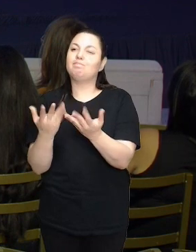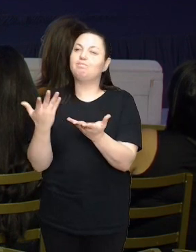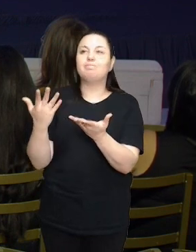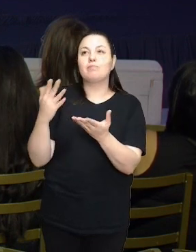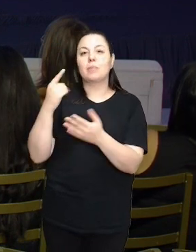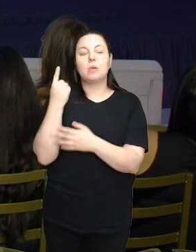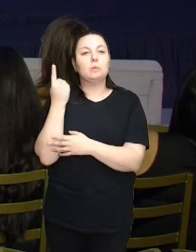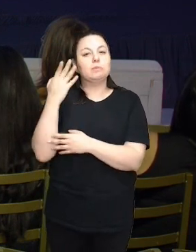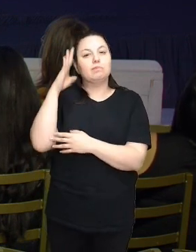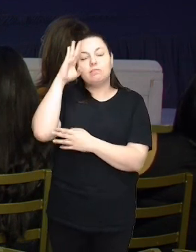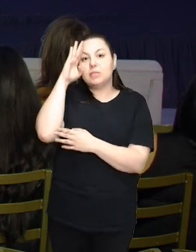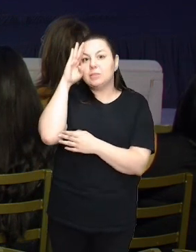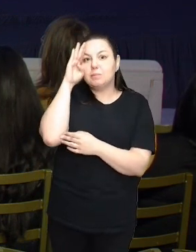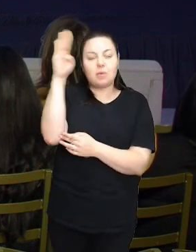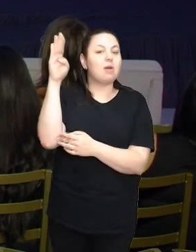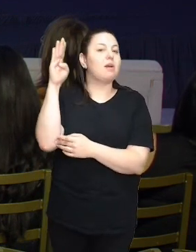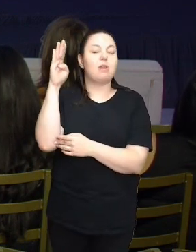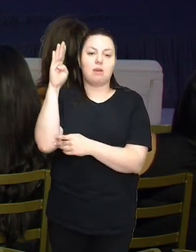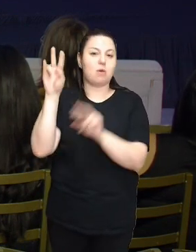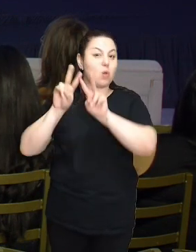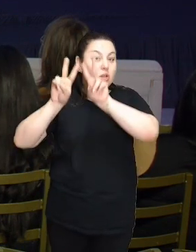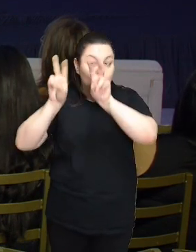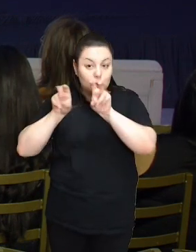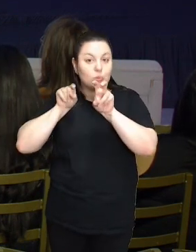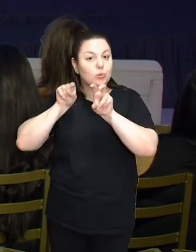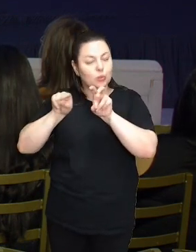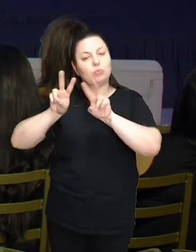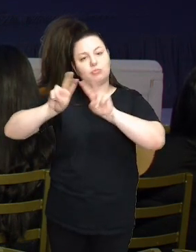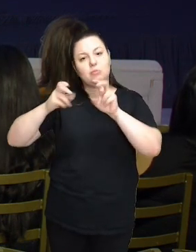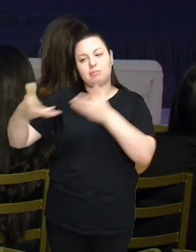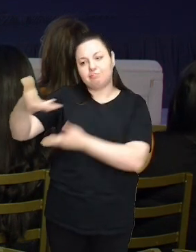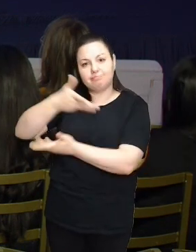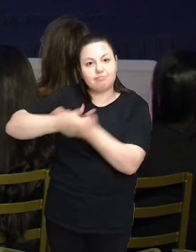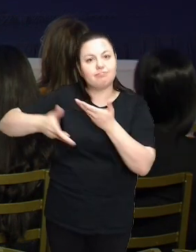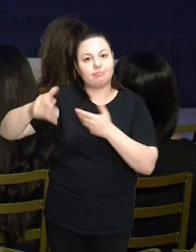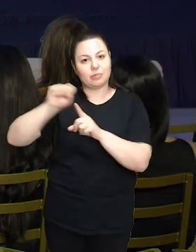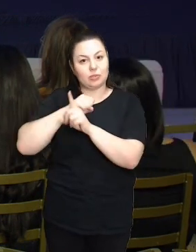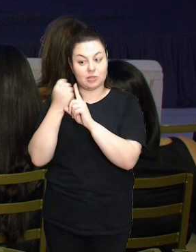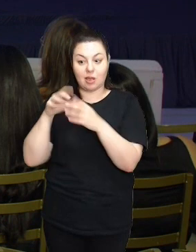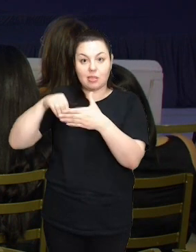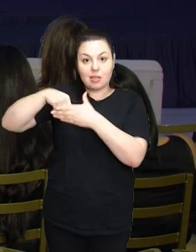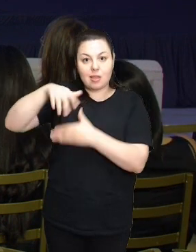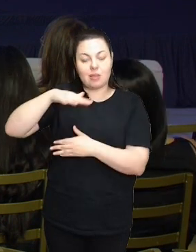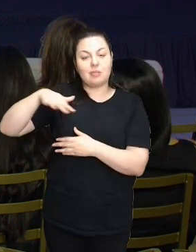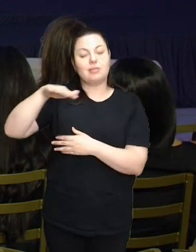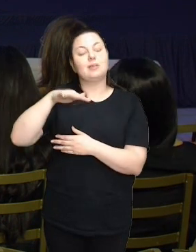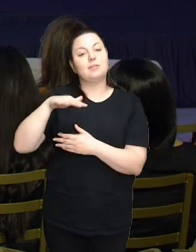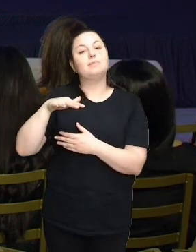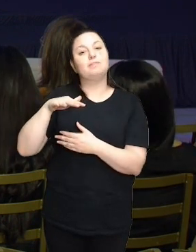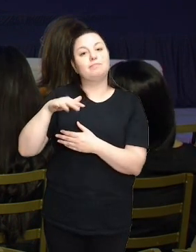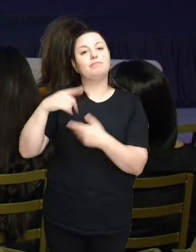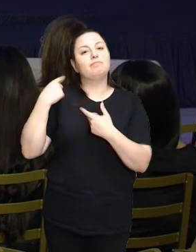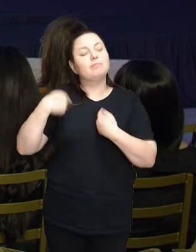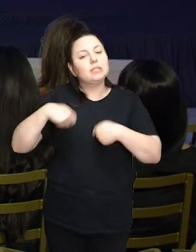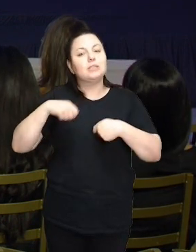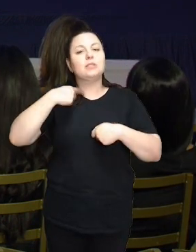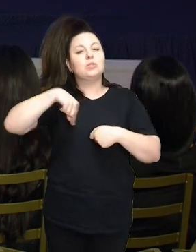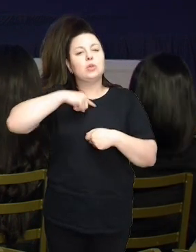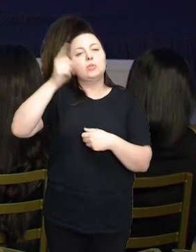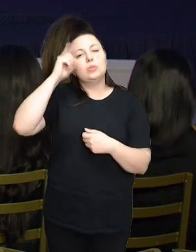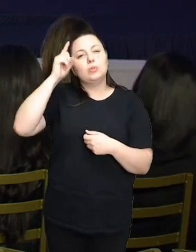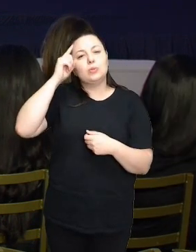dos principais pontos, né, dessa interação social, num ambiente onde nós conseguimos ali no dia a dia da criança, do